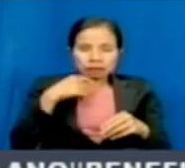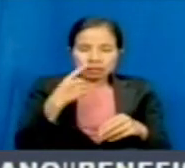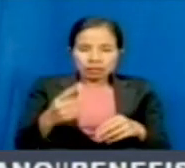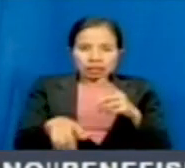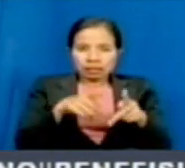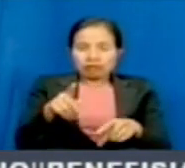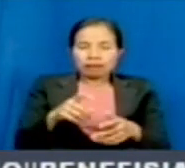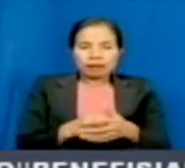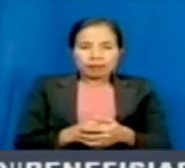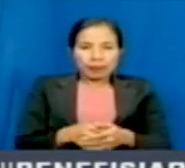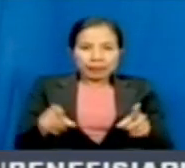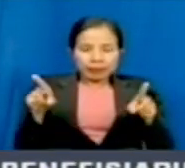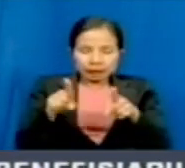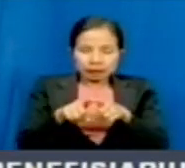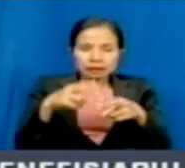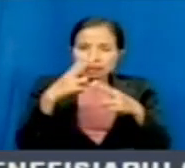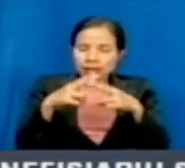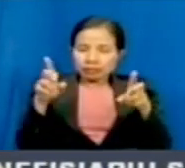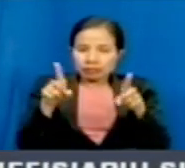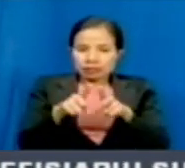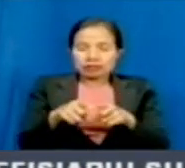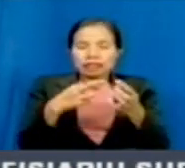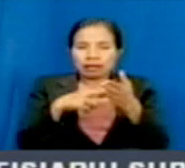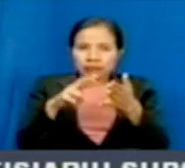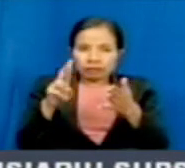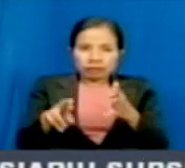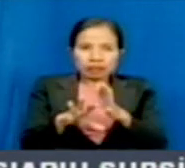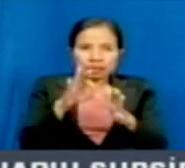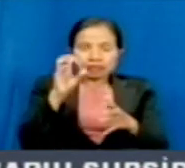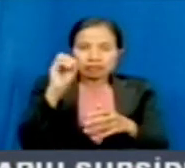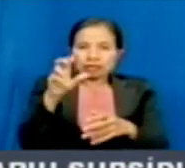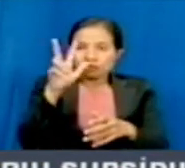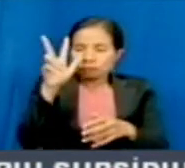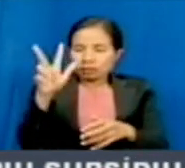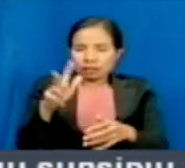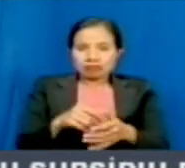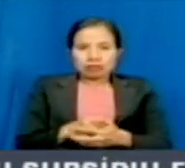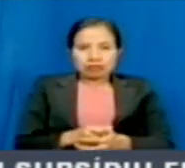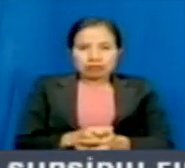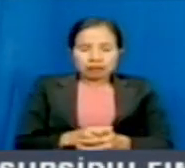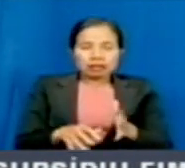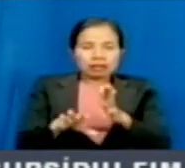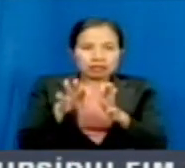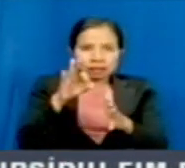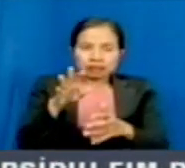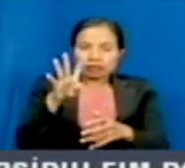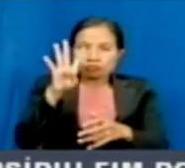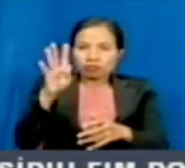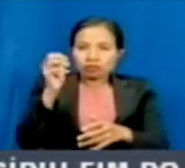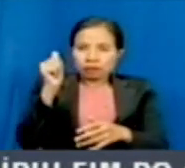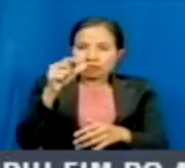oh, é mais de nem, Ninha aprovação né, ni retan 03, irene retan 4 a